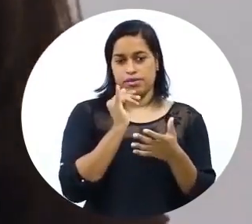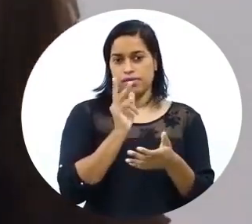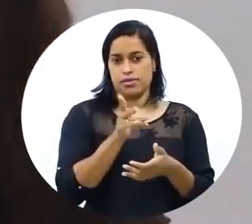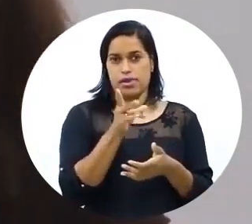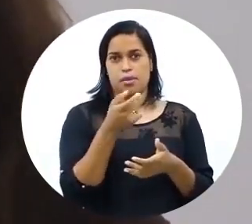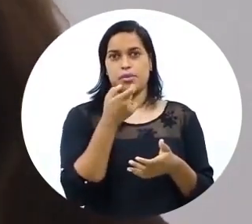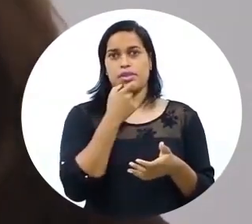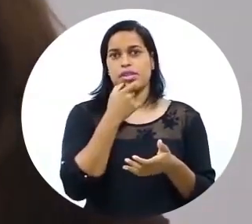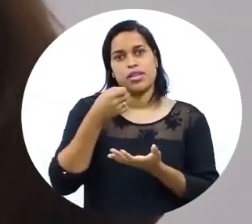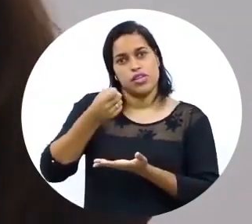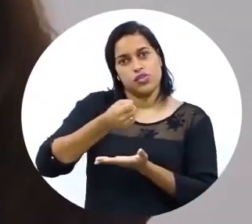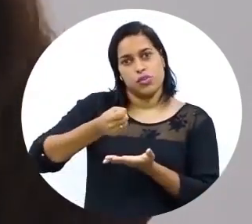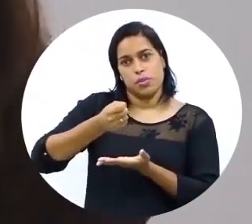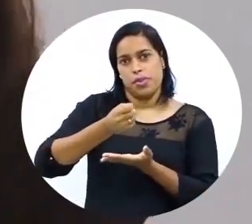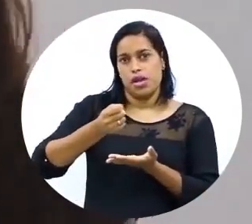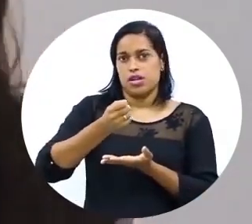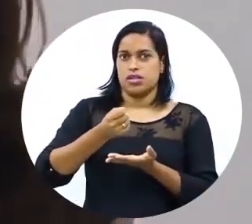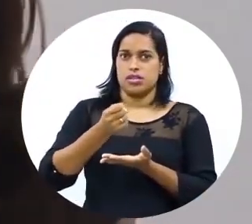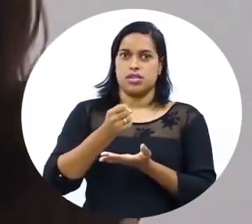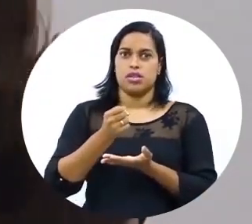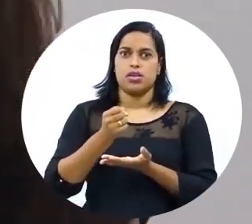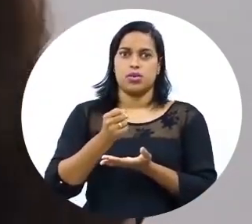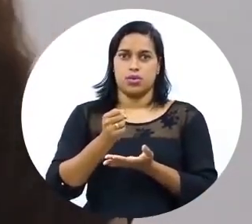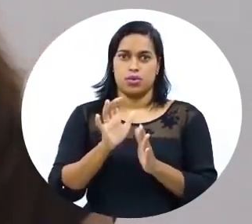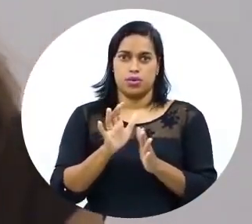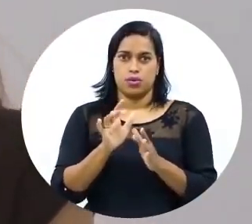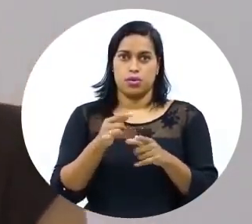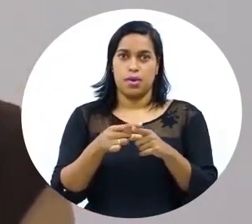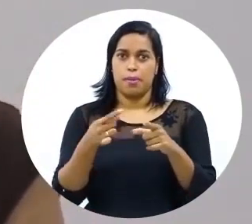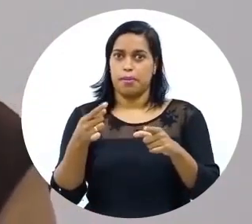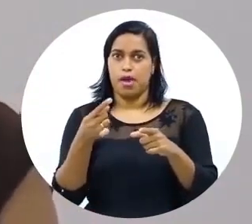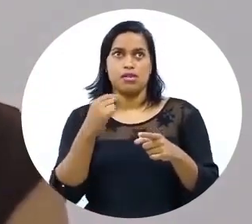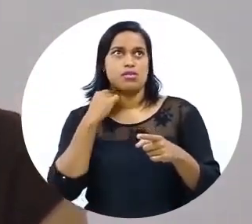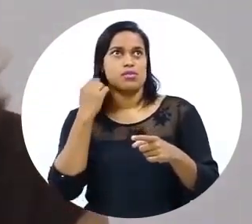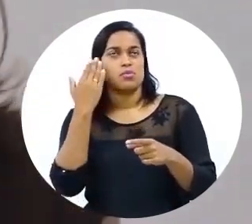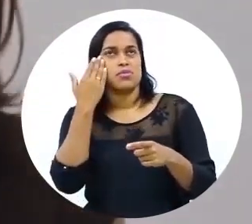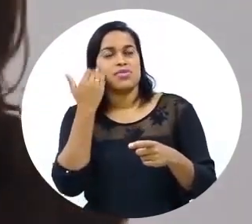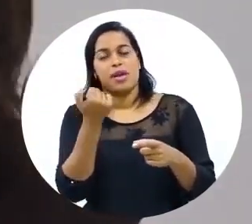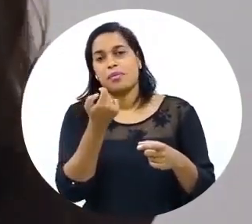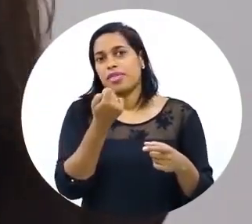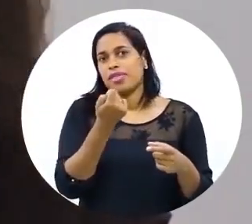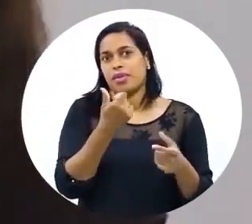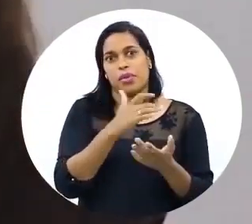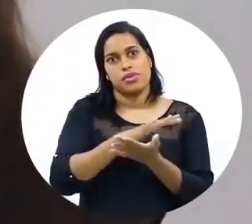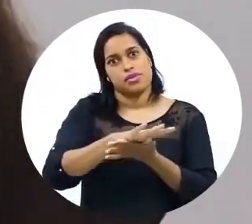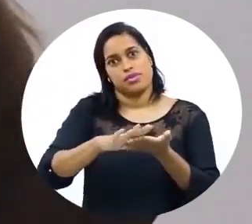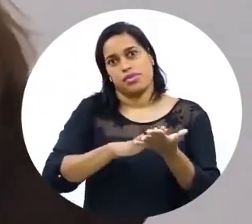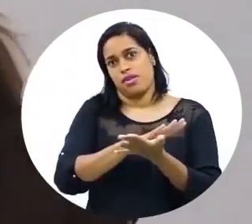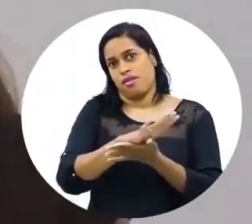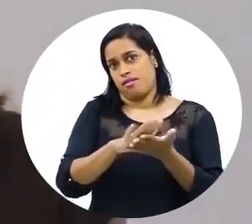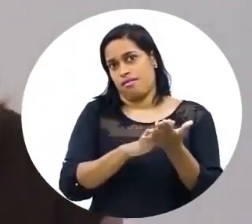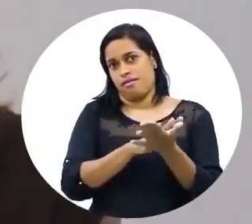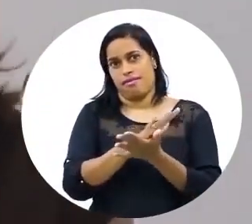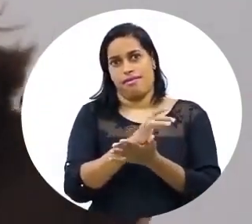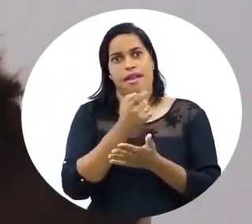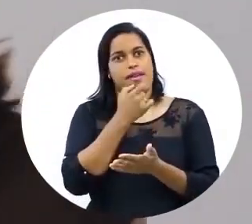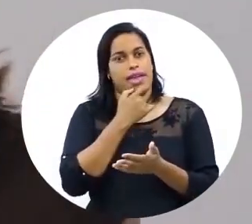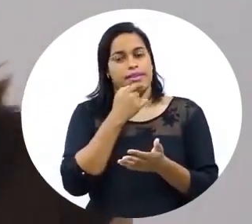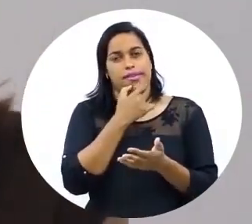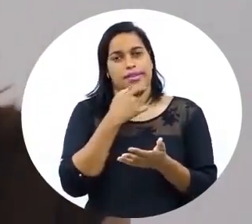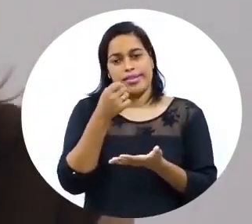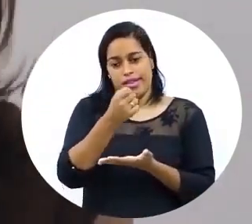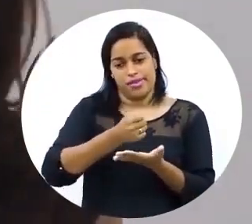inglês básico. E o que né? danado é E o inglês the books básico? on the table The books não on the é. table. Não The é. cheese on the